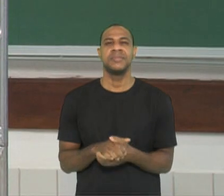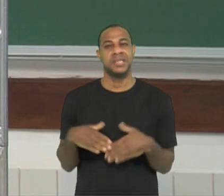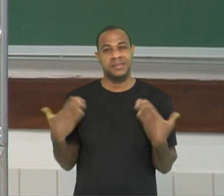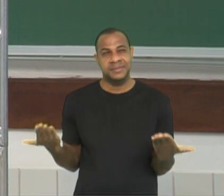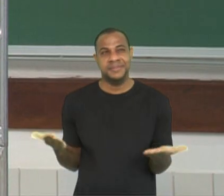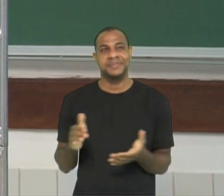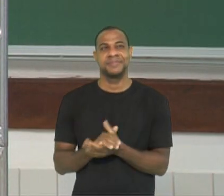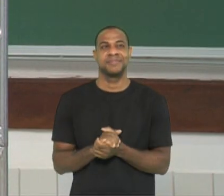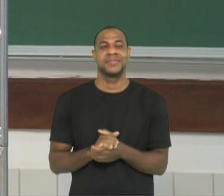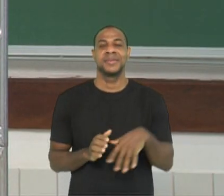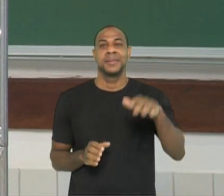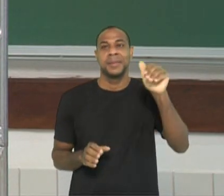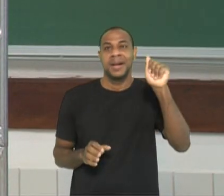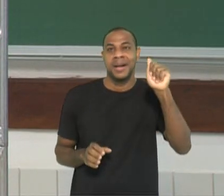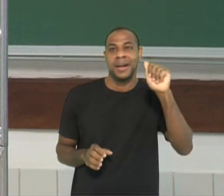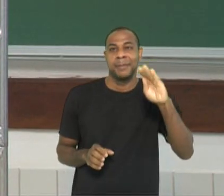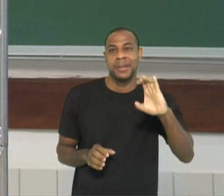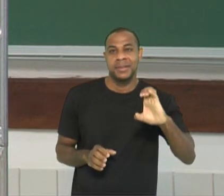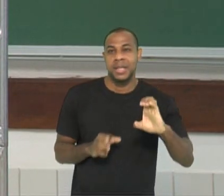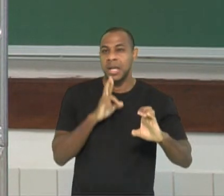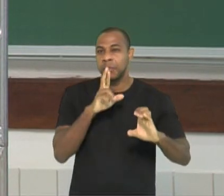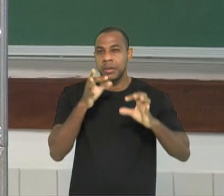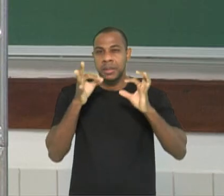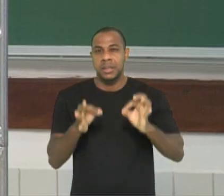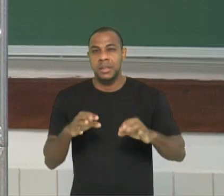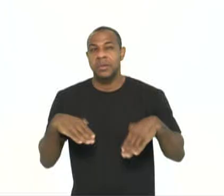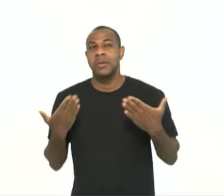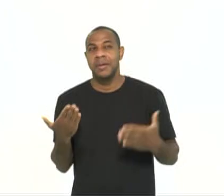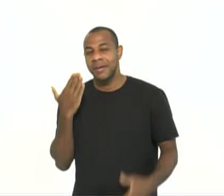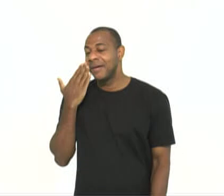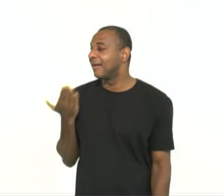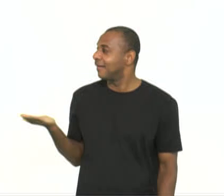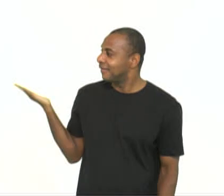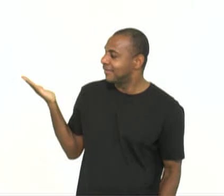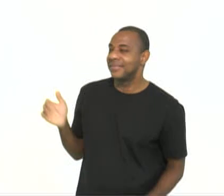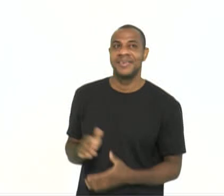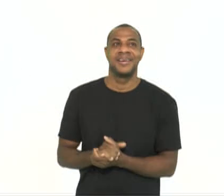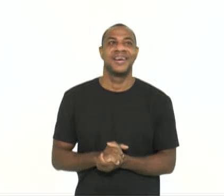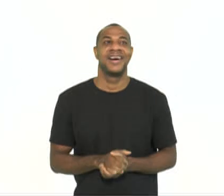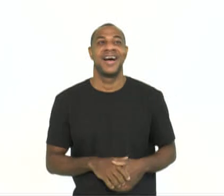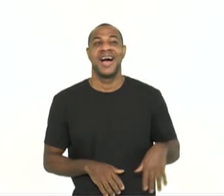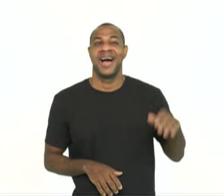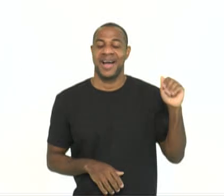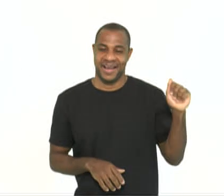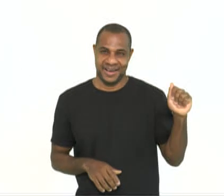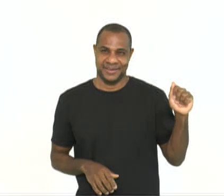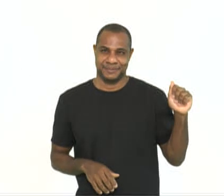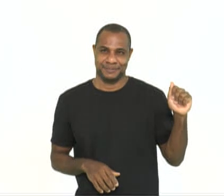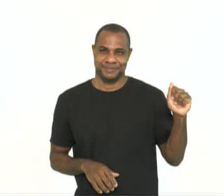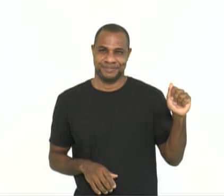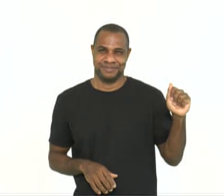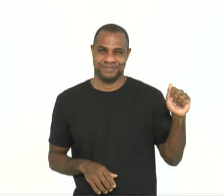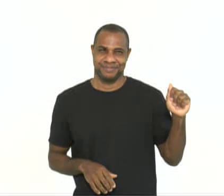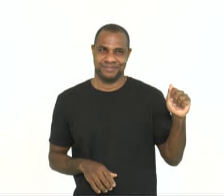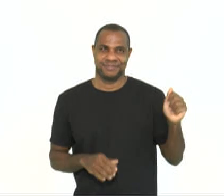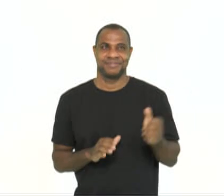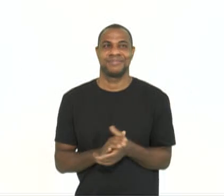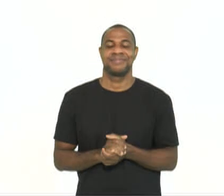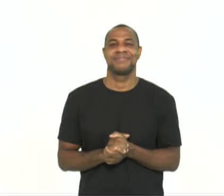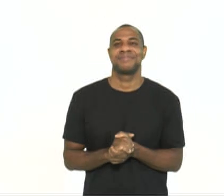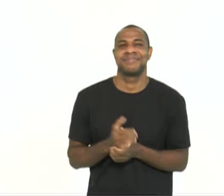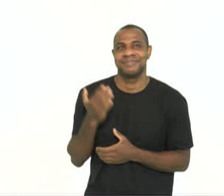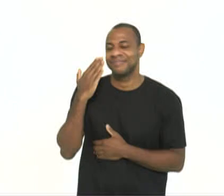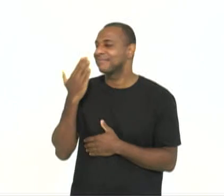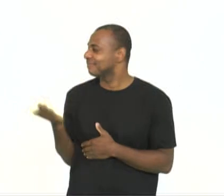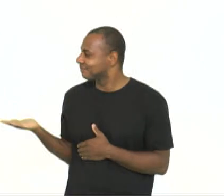Muito bem, A, B ou C? A resposta certa vai aparecer para você na tela. Letra A, área com grande superfície e um conjunto de